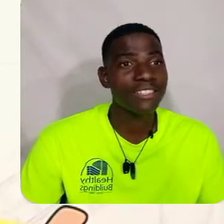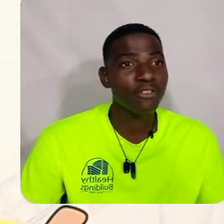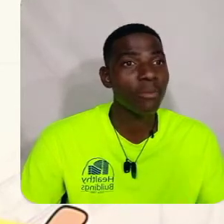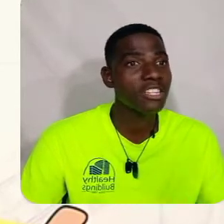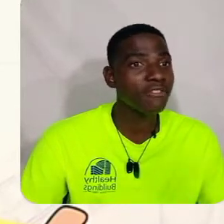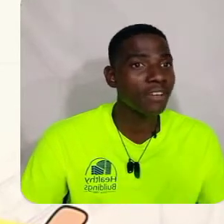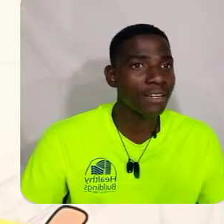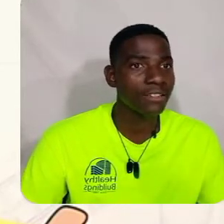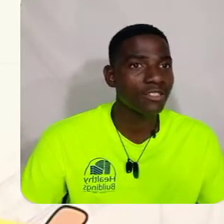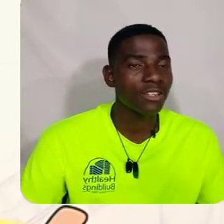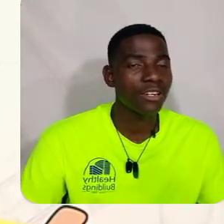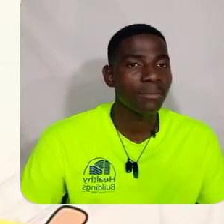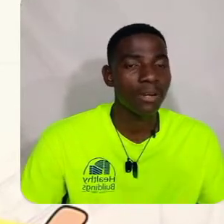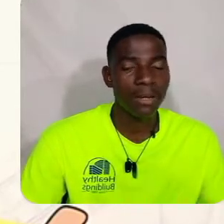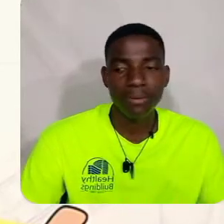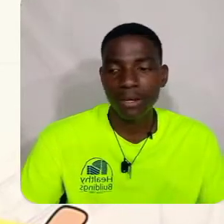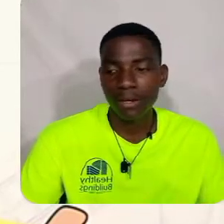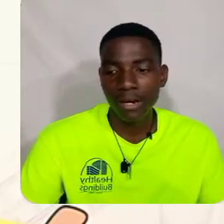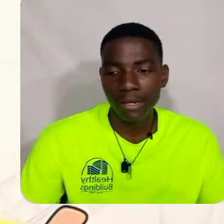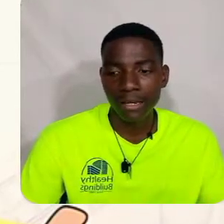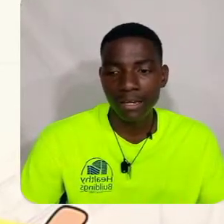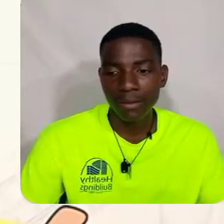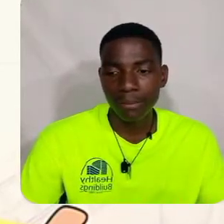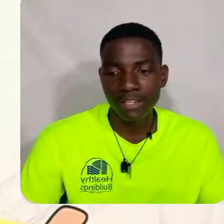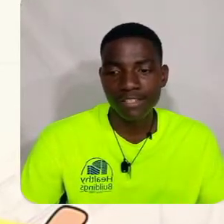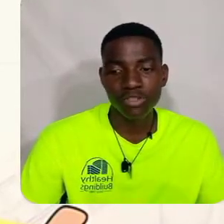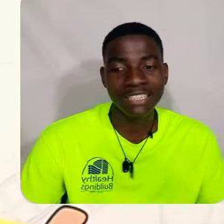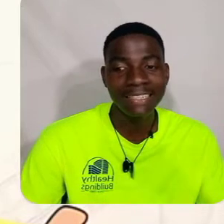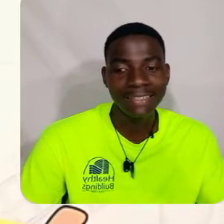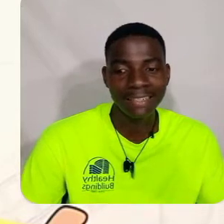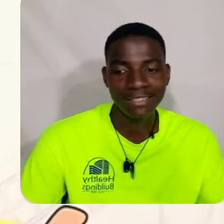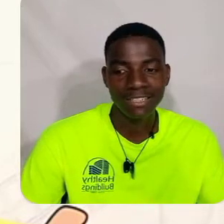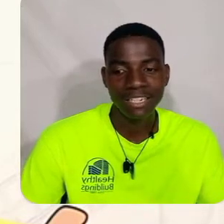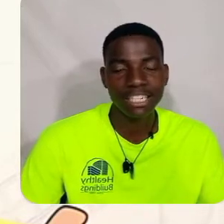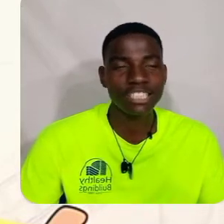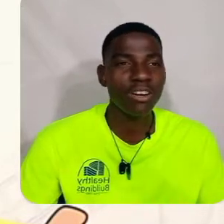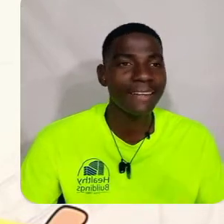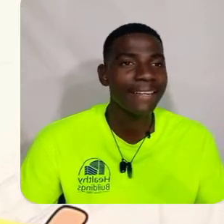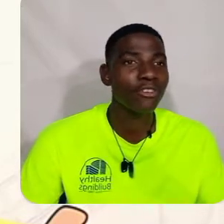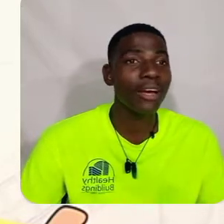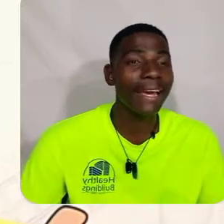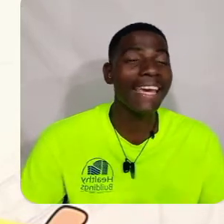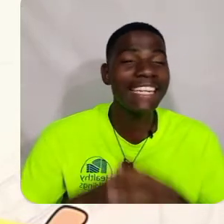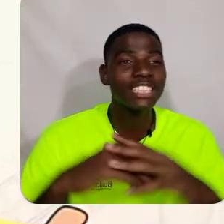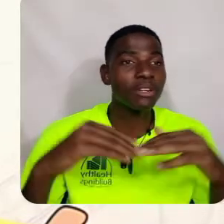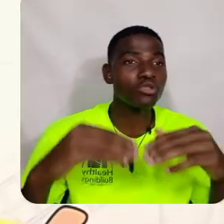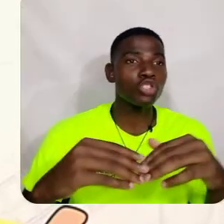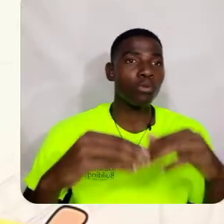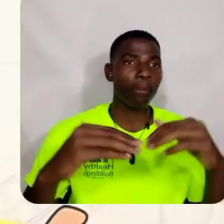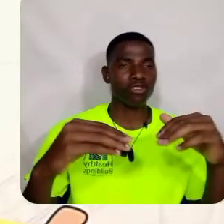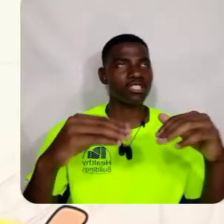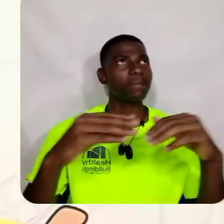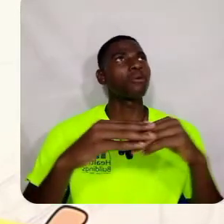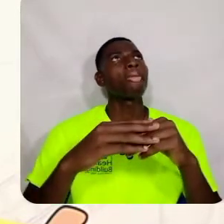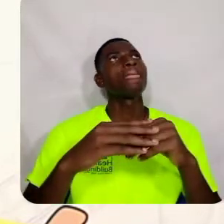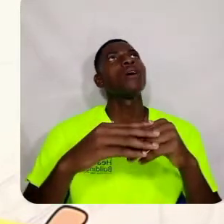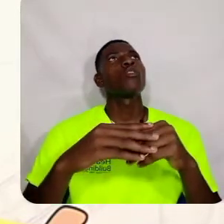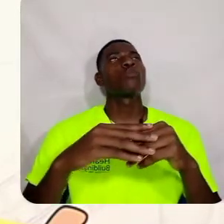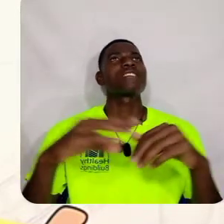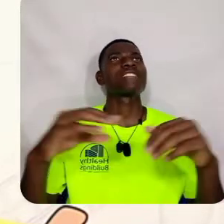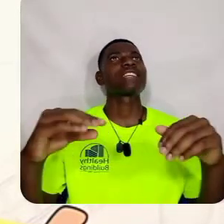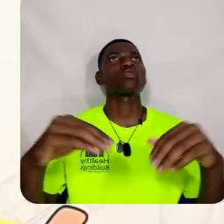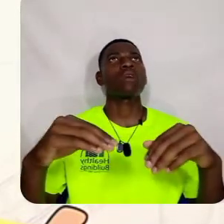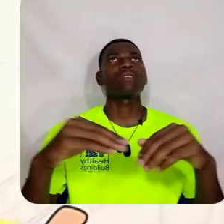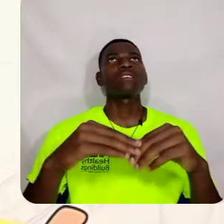acontece de formas diferentes. Por quê? Porque aqui parece que os líderes já estão lá dentro, eles mesmos, os próprios. Por exemplo,